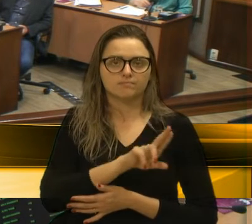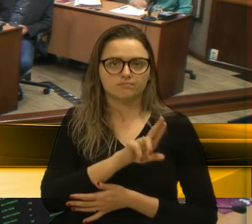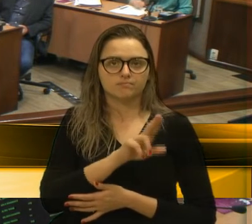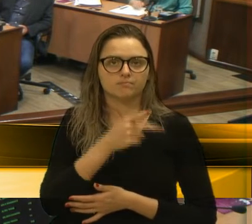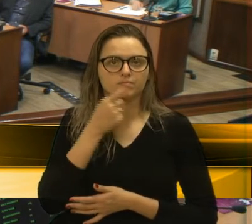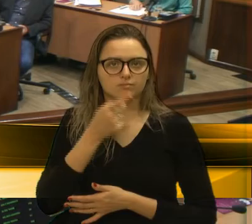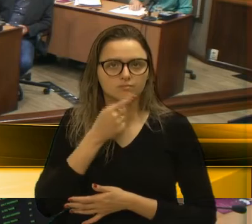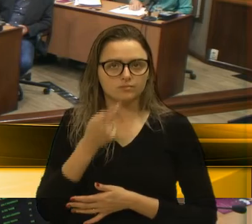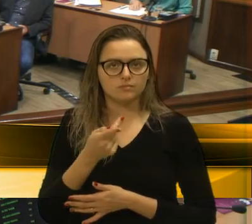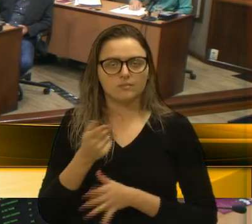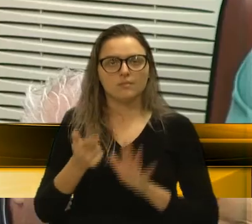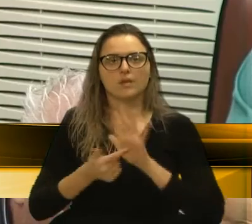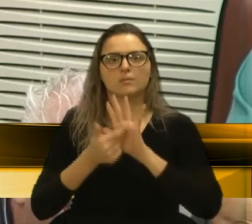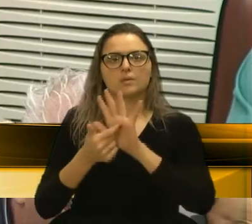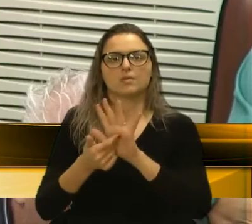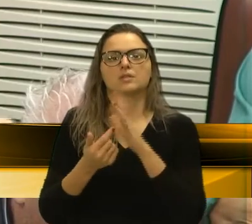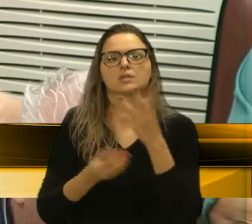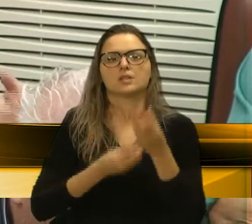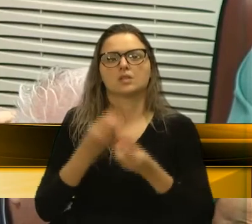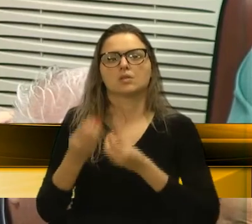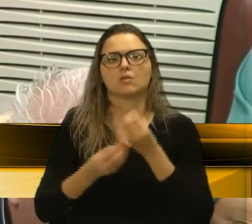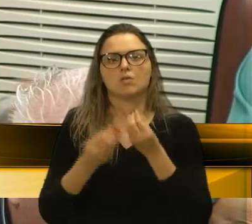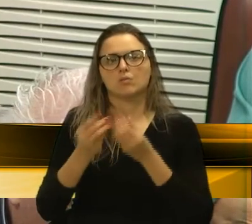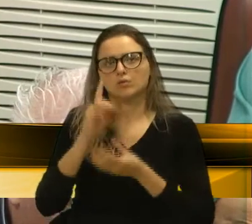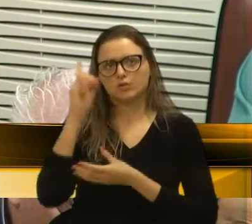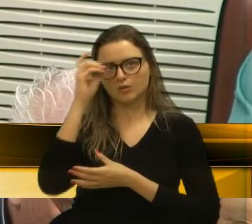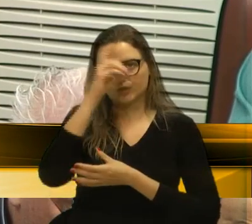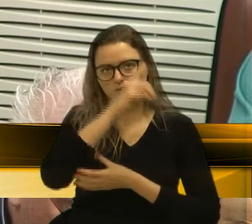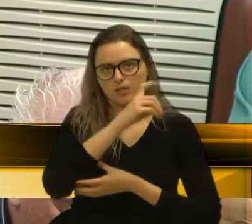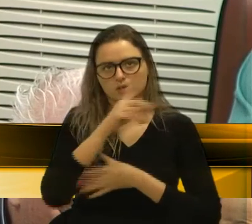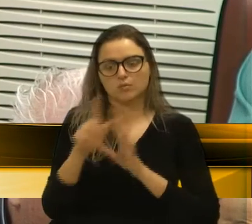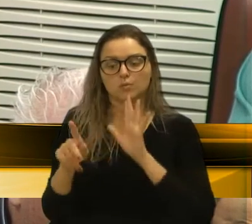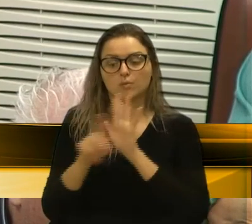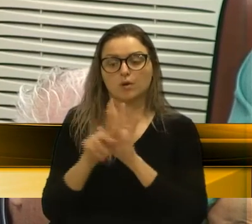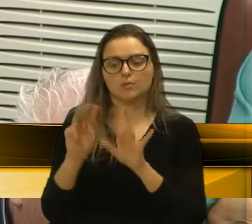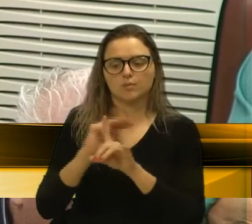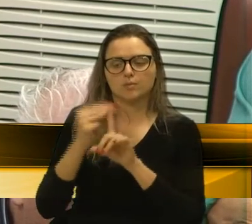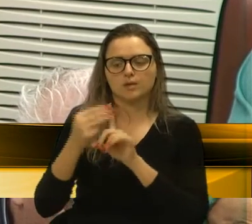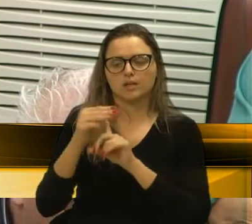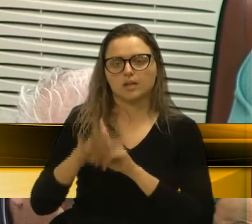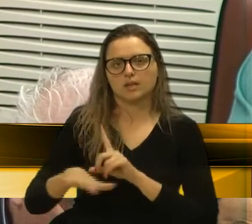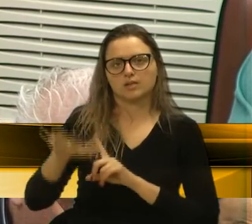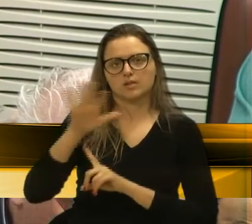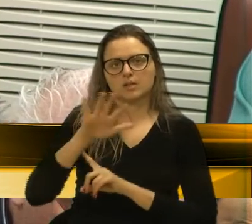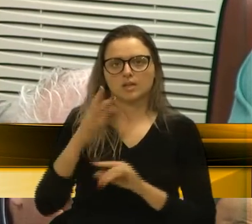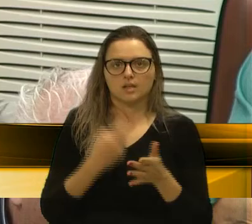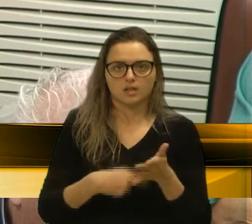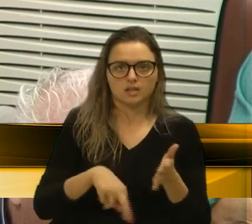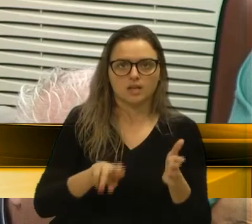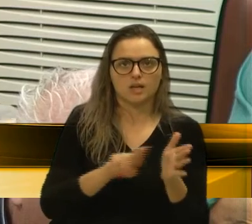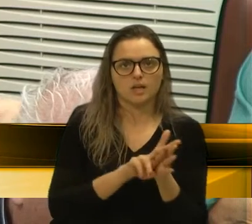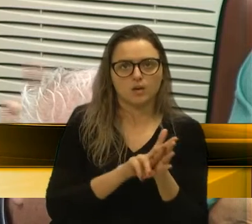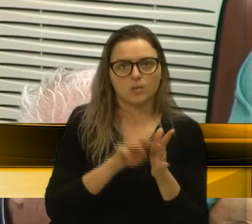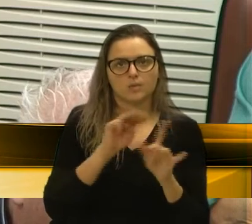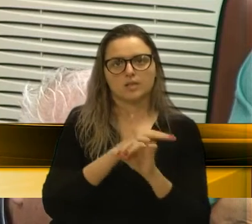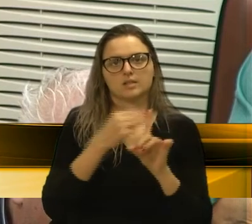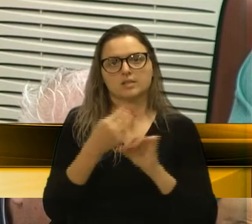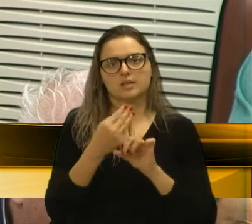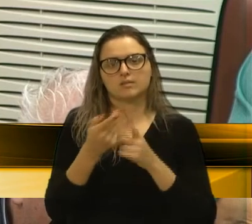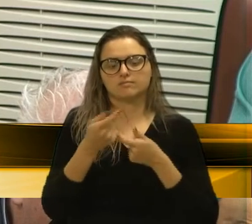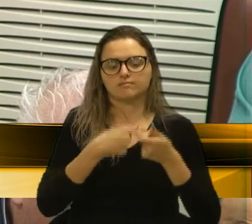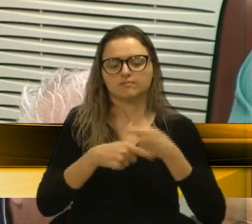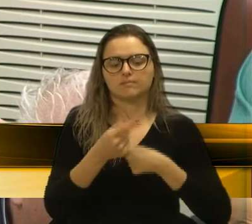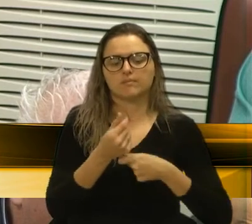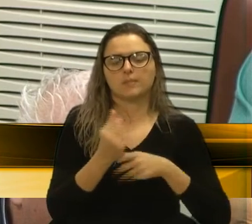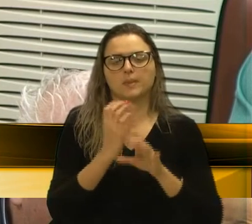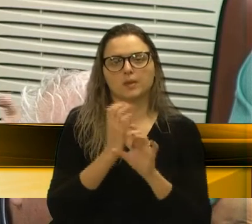para ressaltar a dificuldade e a instabilidade que causa, inclusive, no mercado. Na recuperação do próprio sistema financeiro do país,